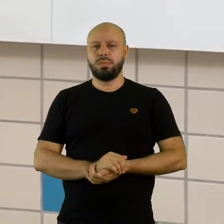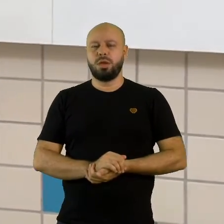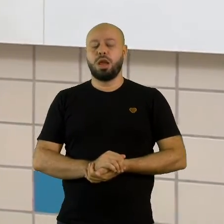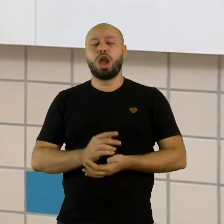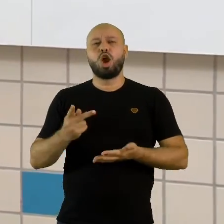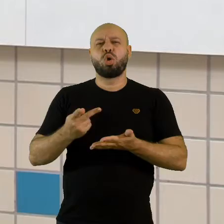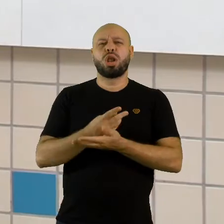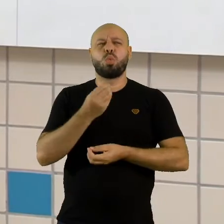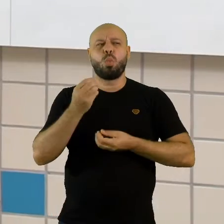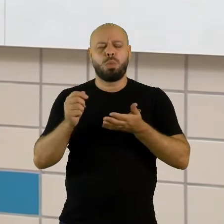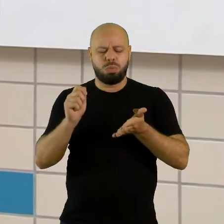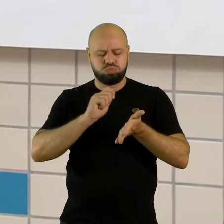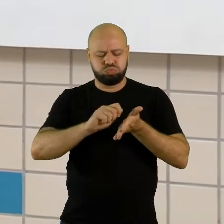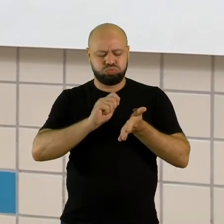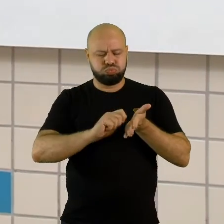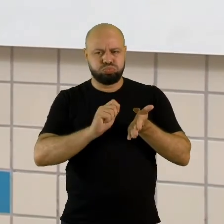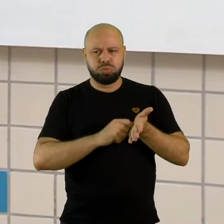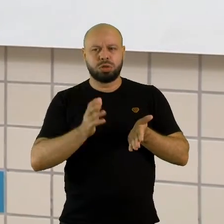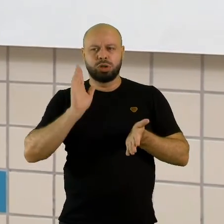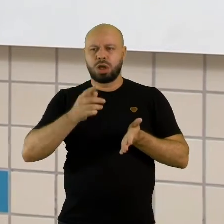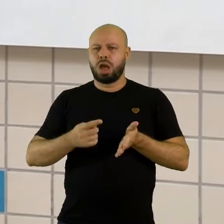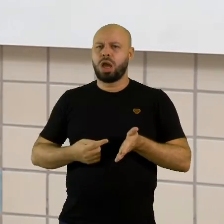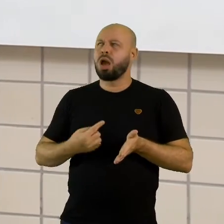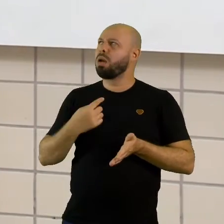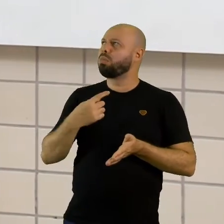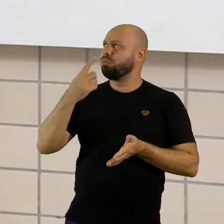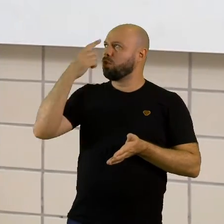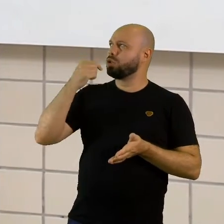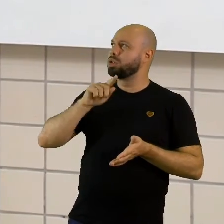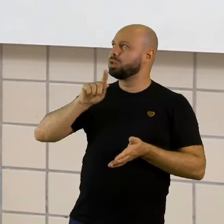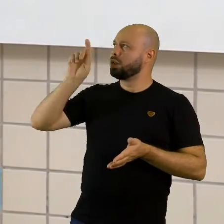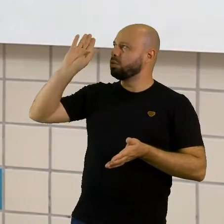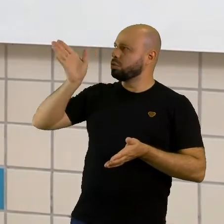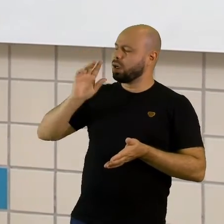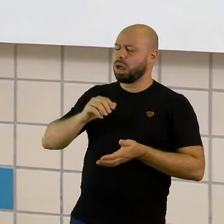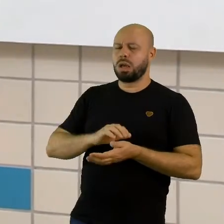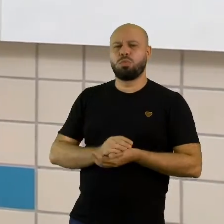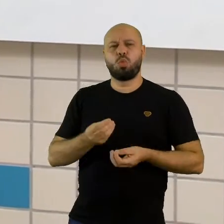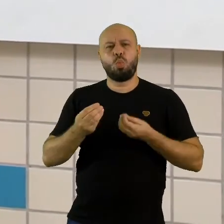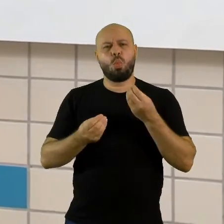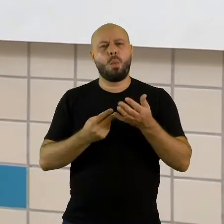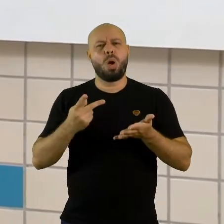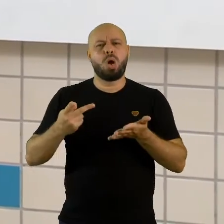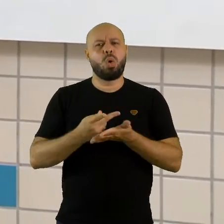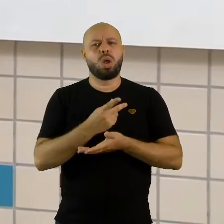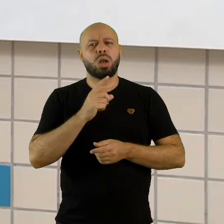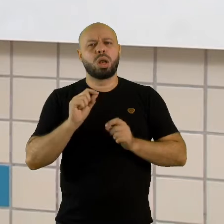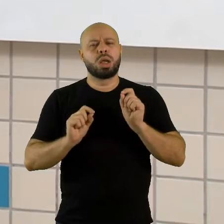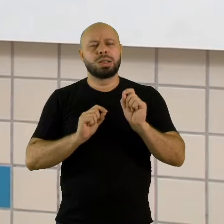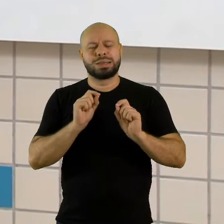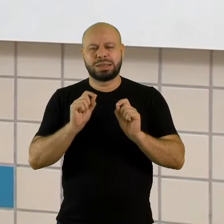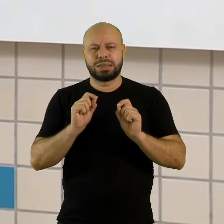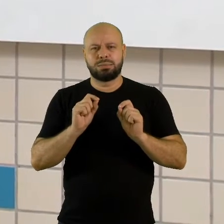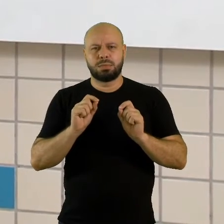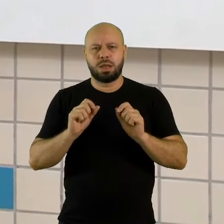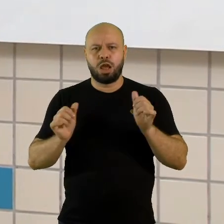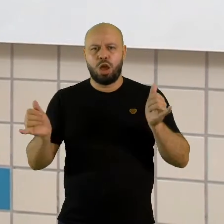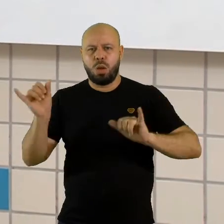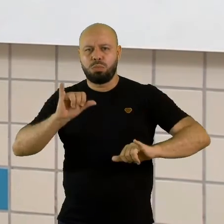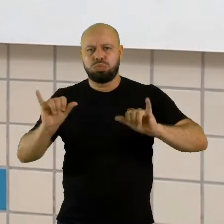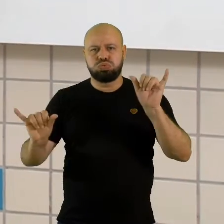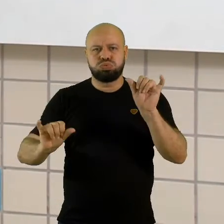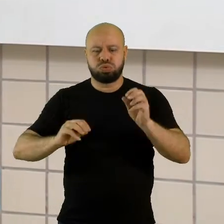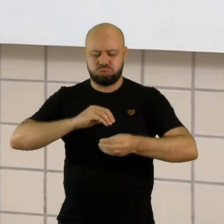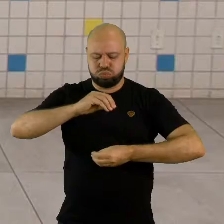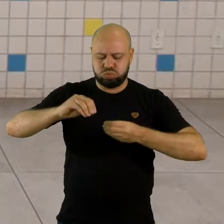para vocês lá, mostrei na figura também, acabei de mostrar na figura, como que ocorre, né, a reação química. Eu vou